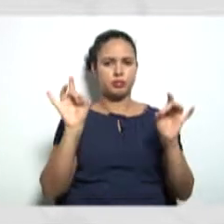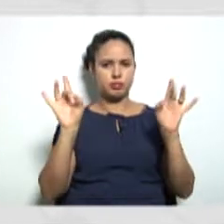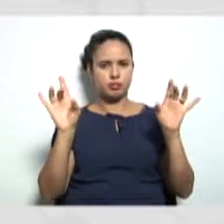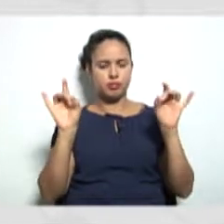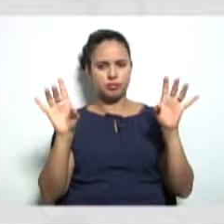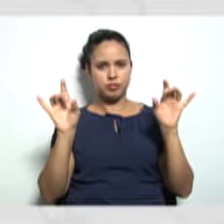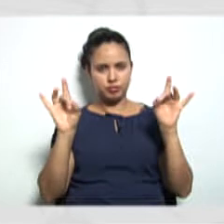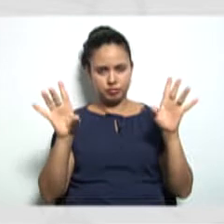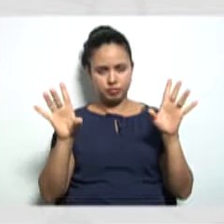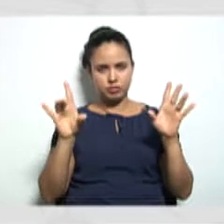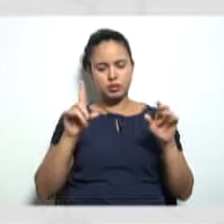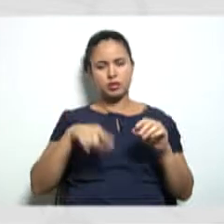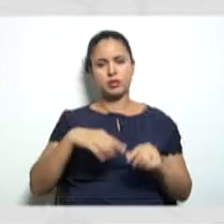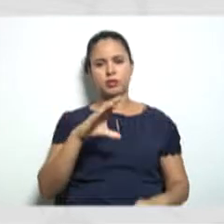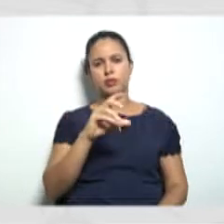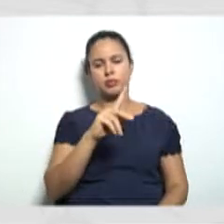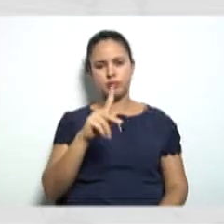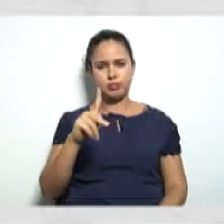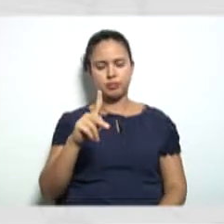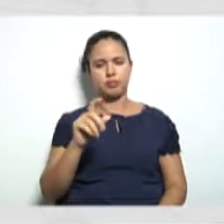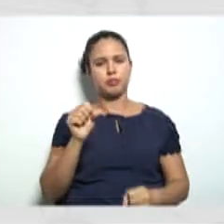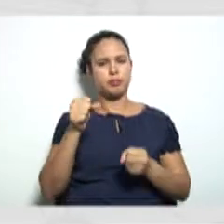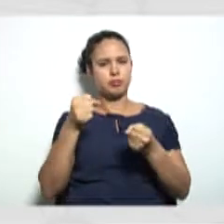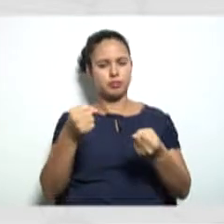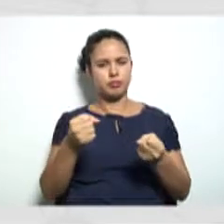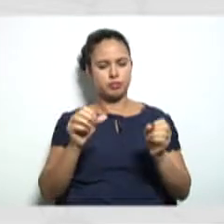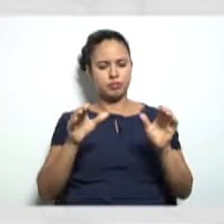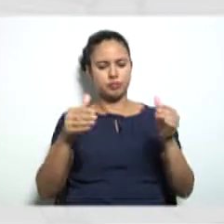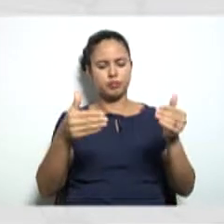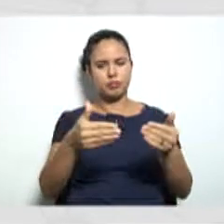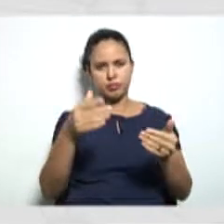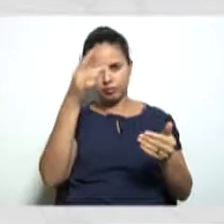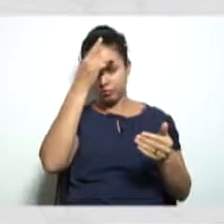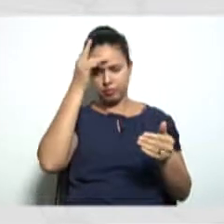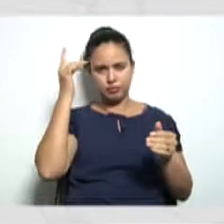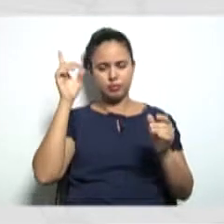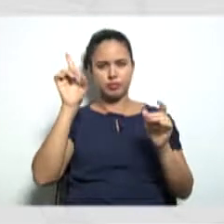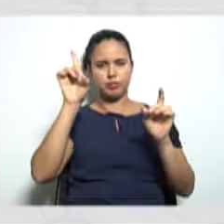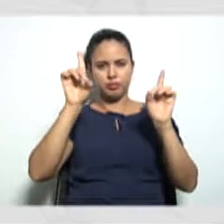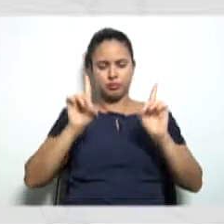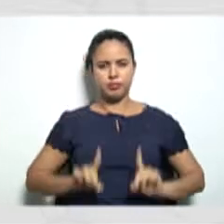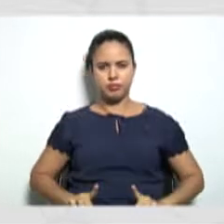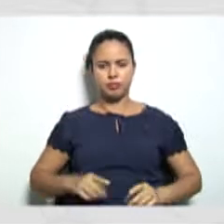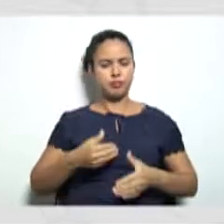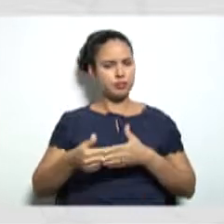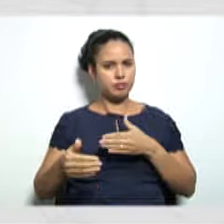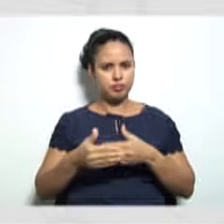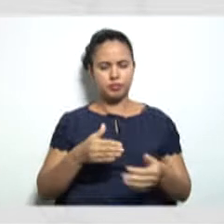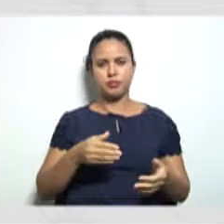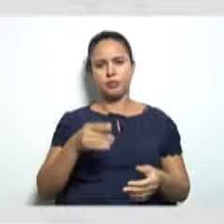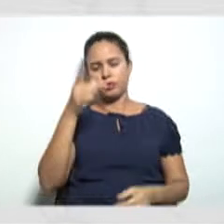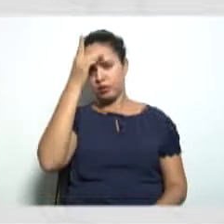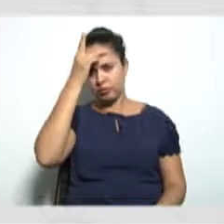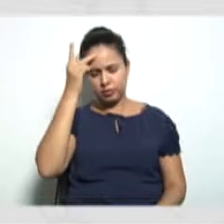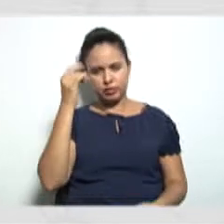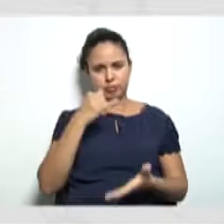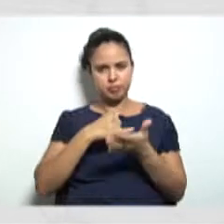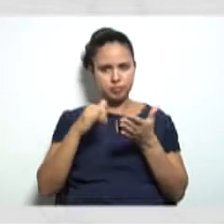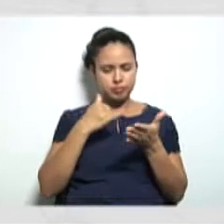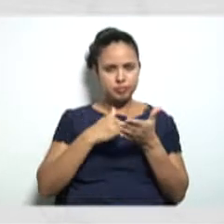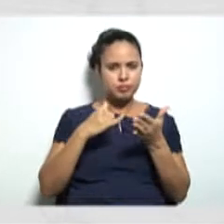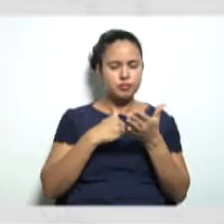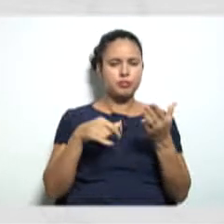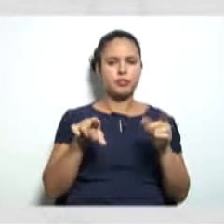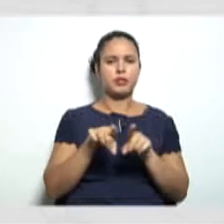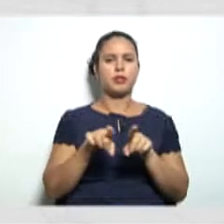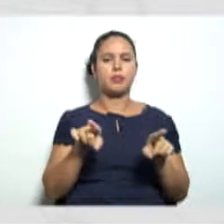São cooperativas dedicadas às pessoas com deficiências de qualquer tipo. dependentes químicos, egressos do sistema prisional